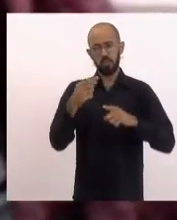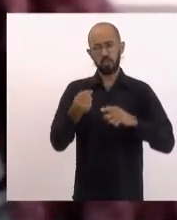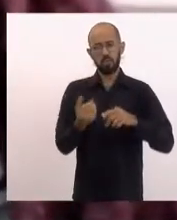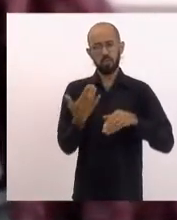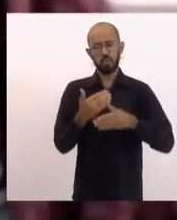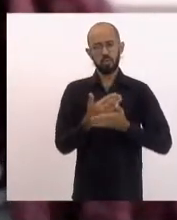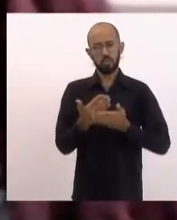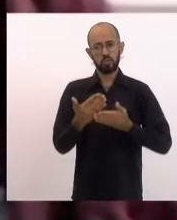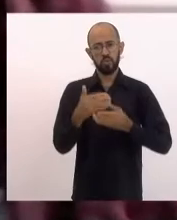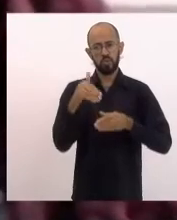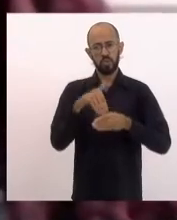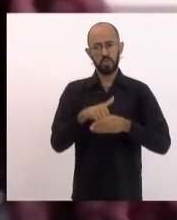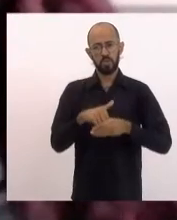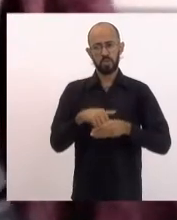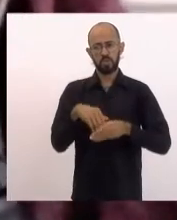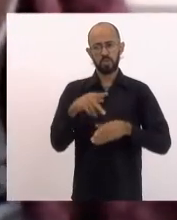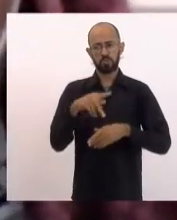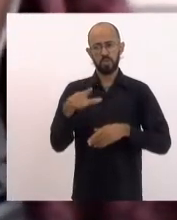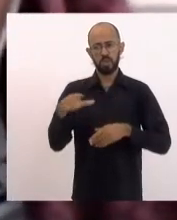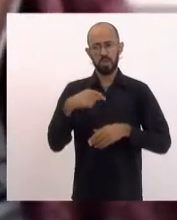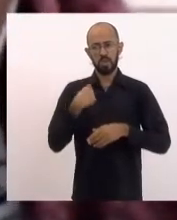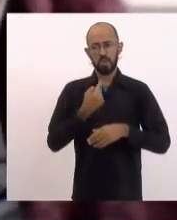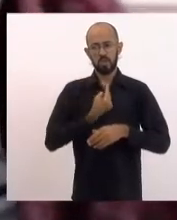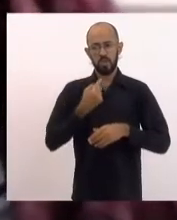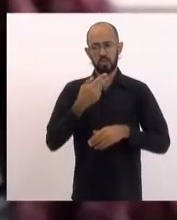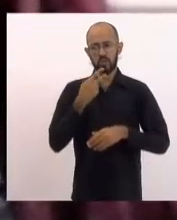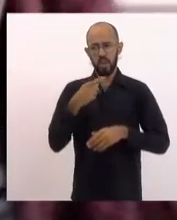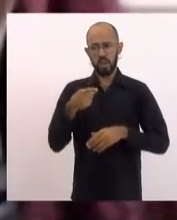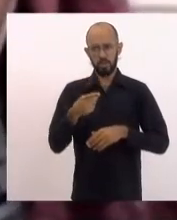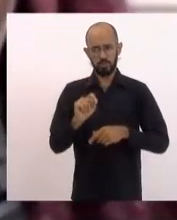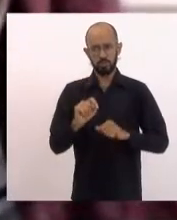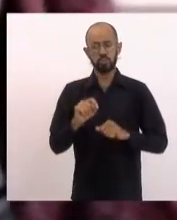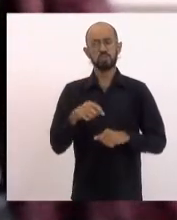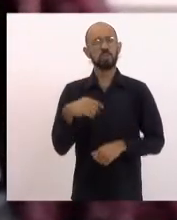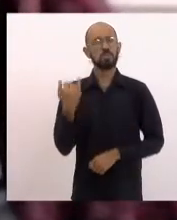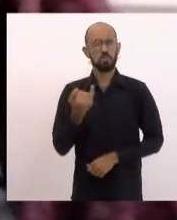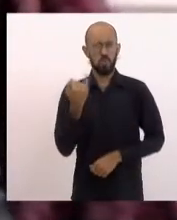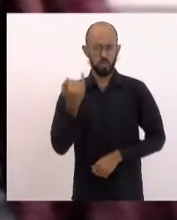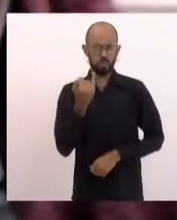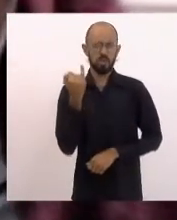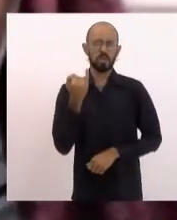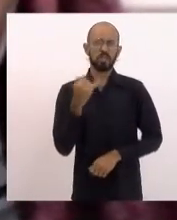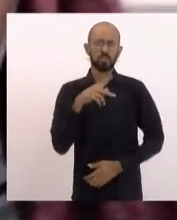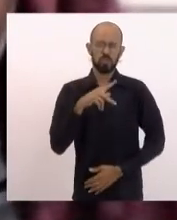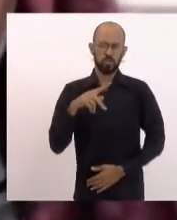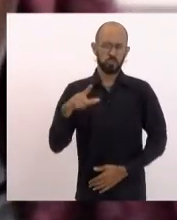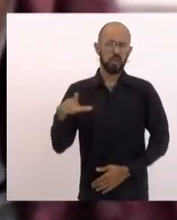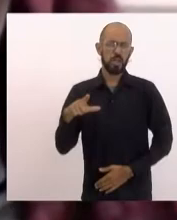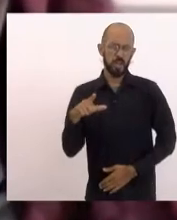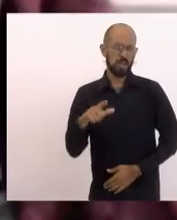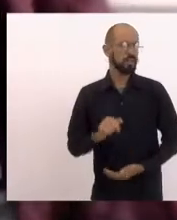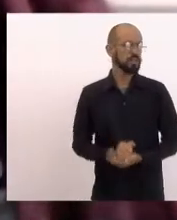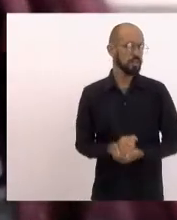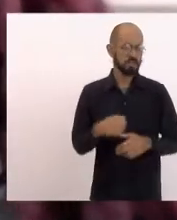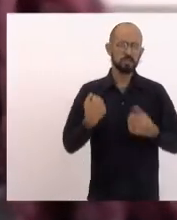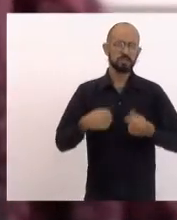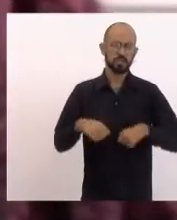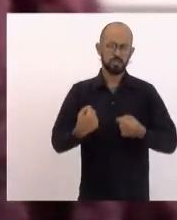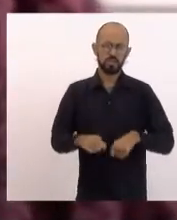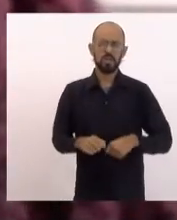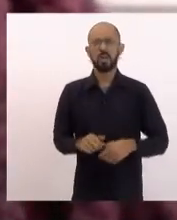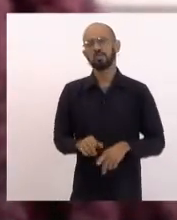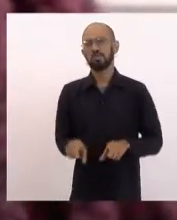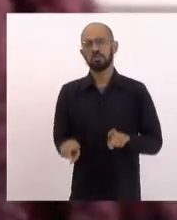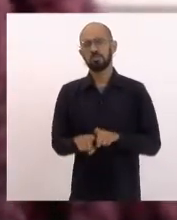pela primeira vez, nós nos manifestamos em relação à pertinência do projeto e à necessidade. E eu